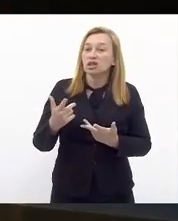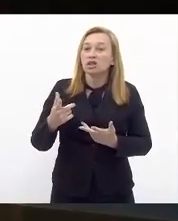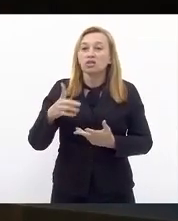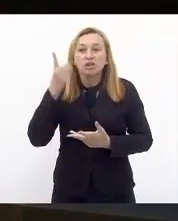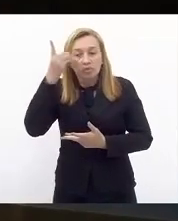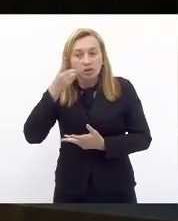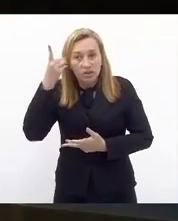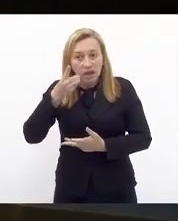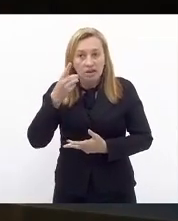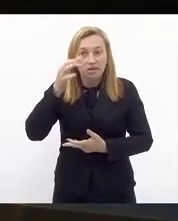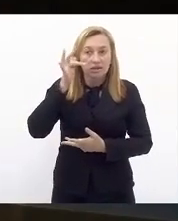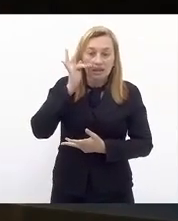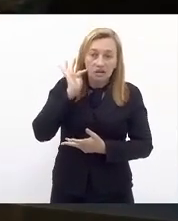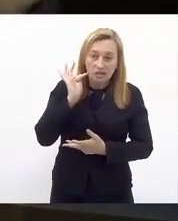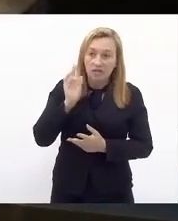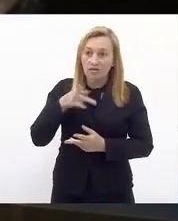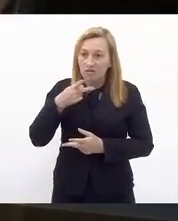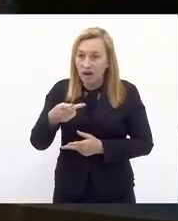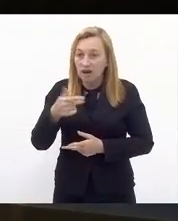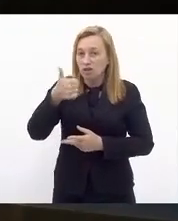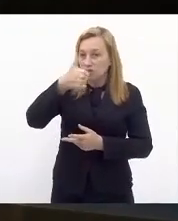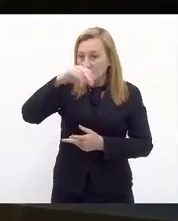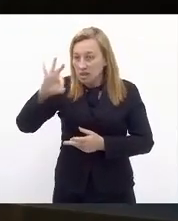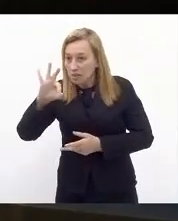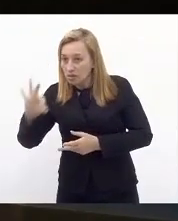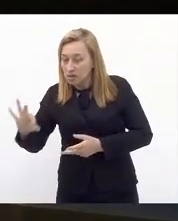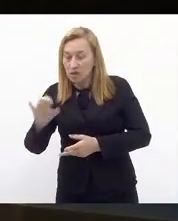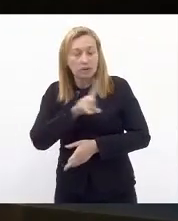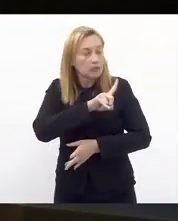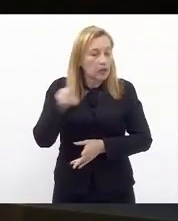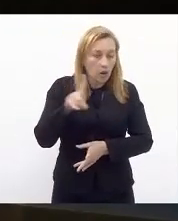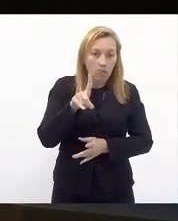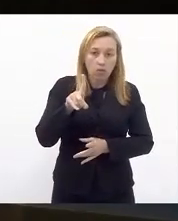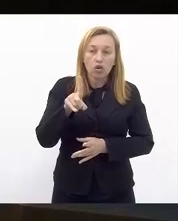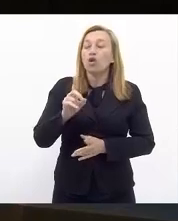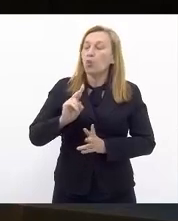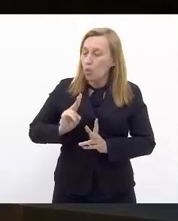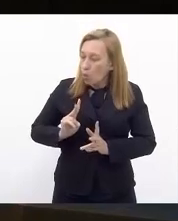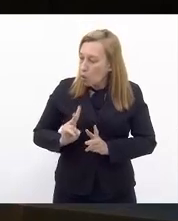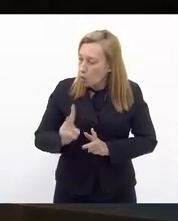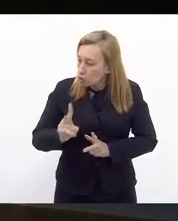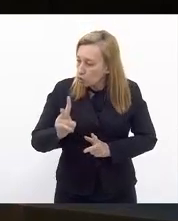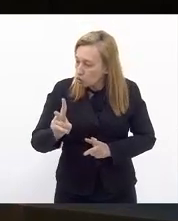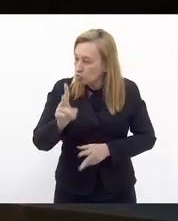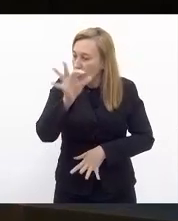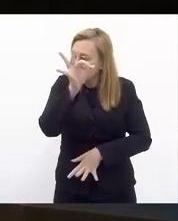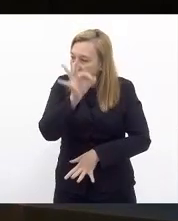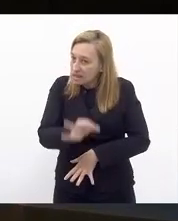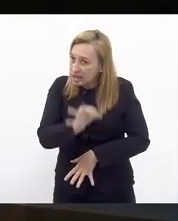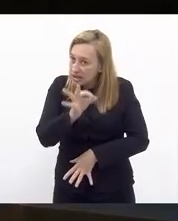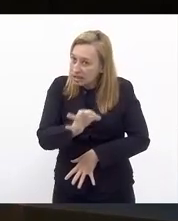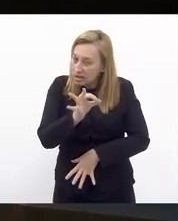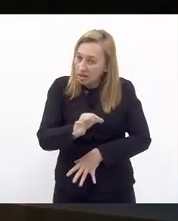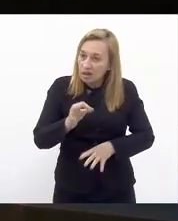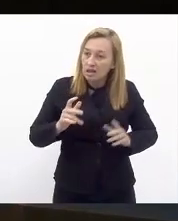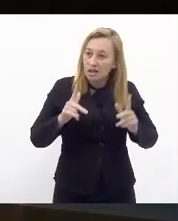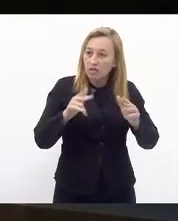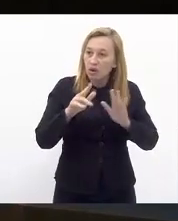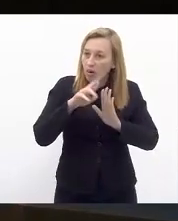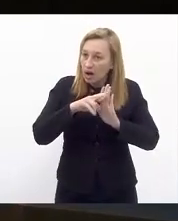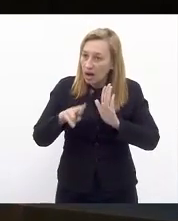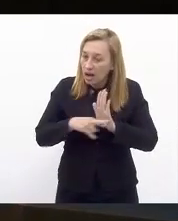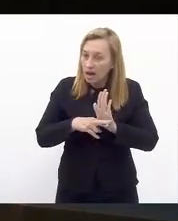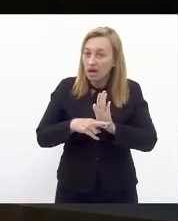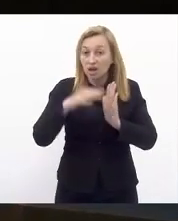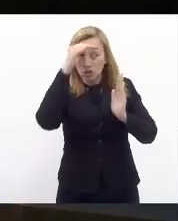deputado Serafim sempre bate dos 100 porcento não é É continua exatamente a mesma regra